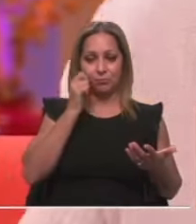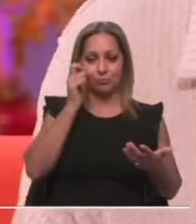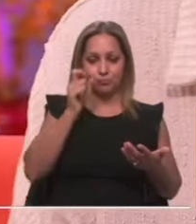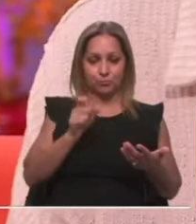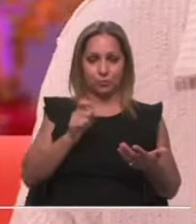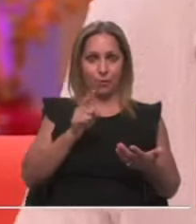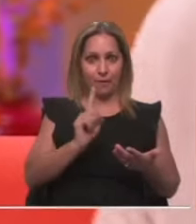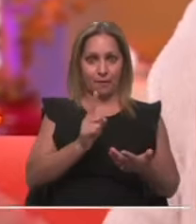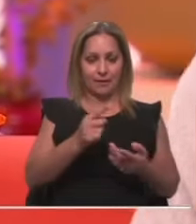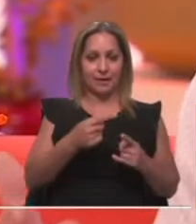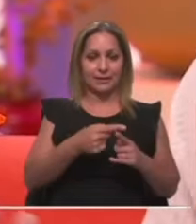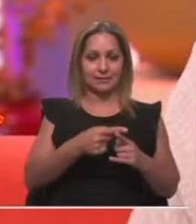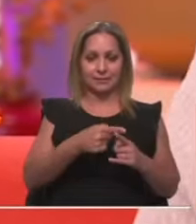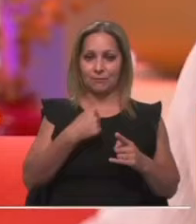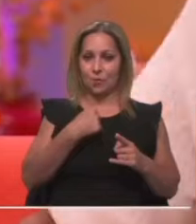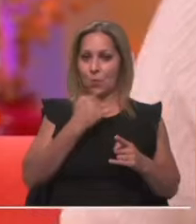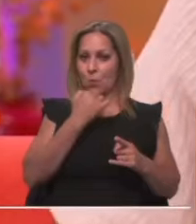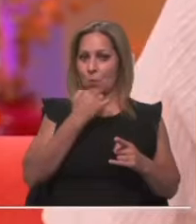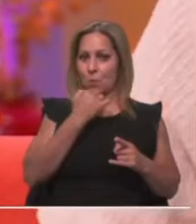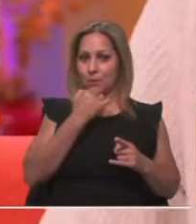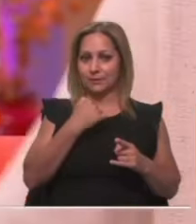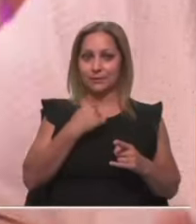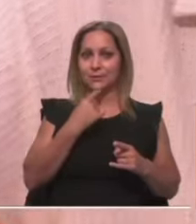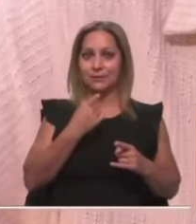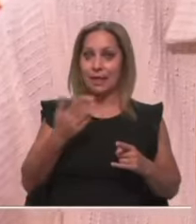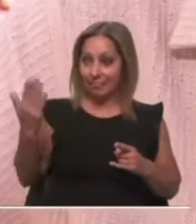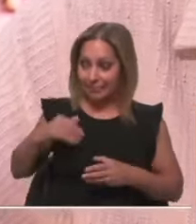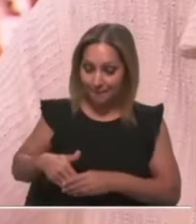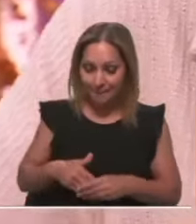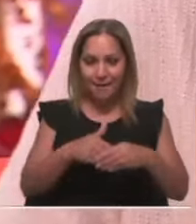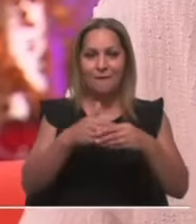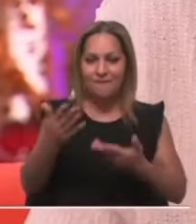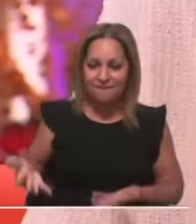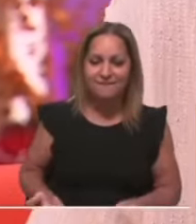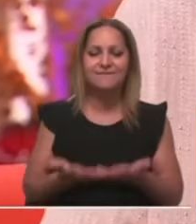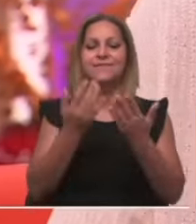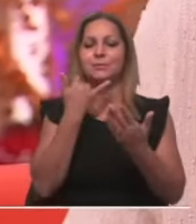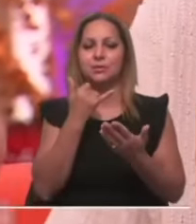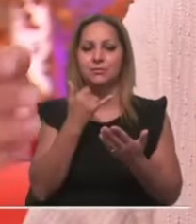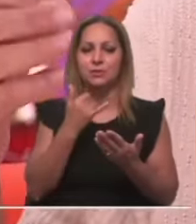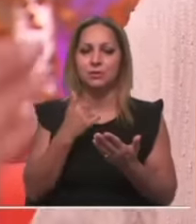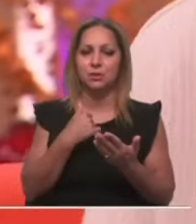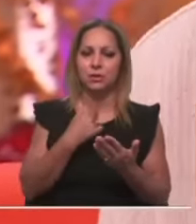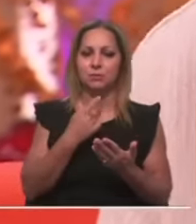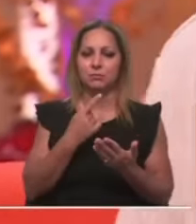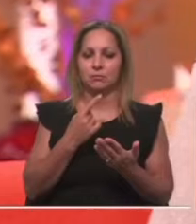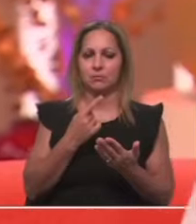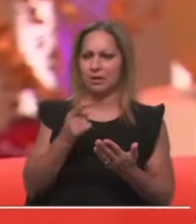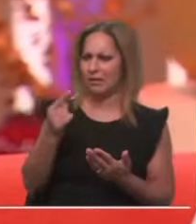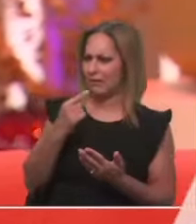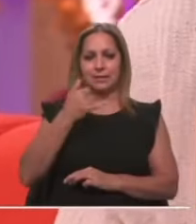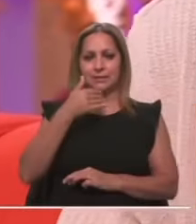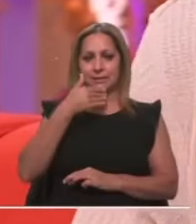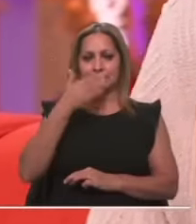interessante que eu estava fó estava contente dá-me mão vamos ser felizes aquela reação deitou completamente